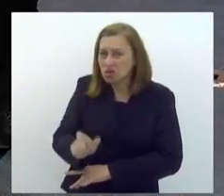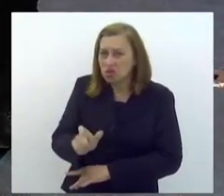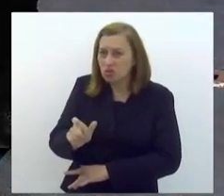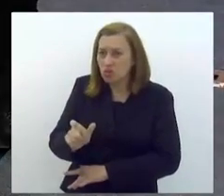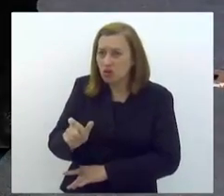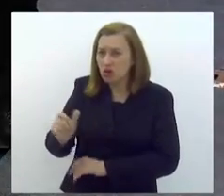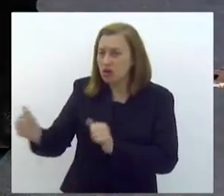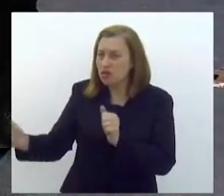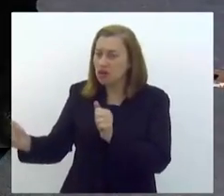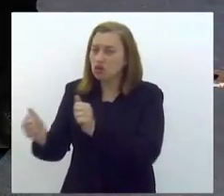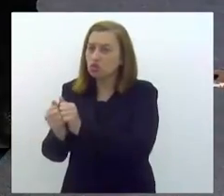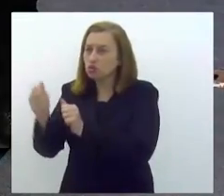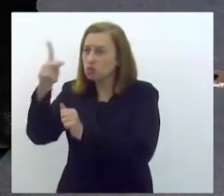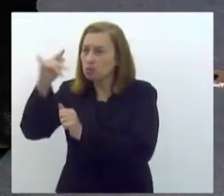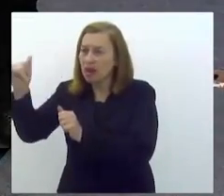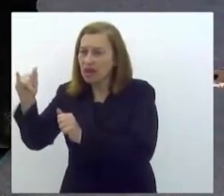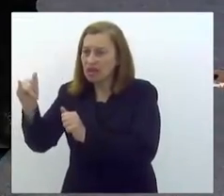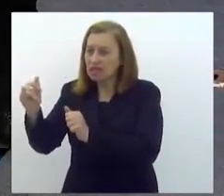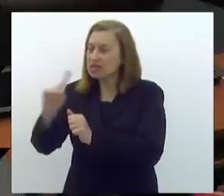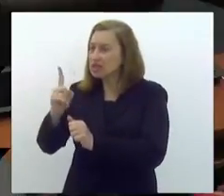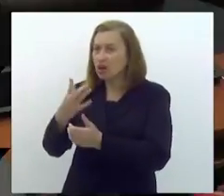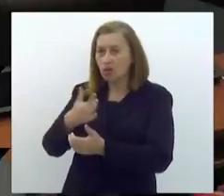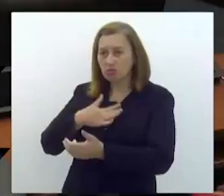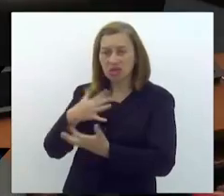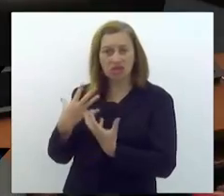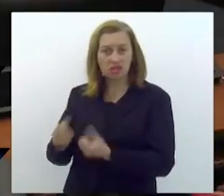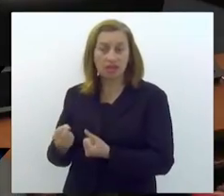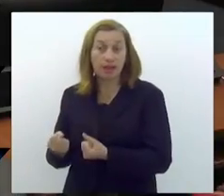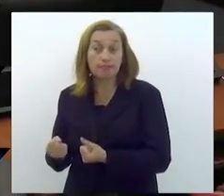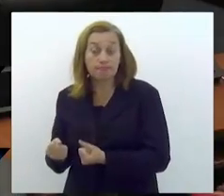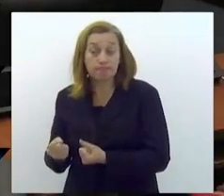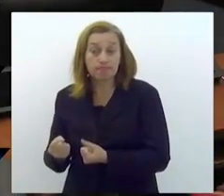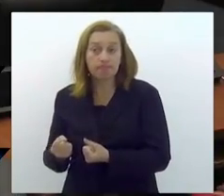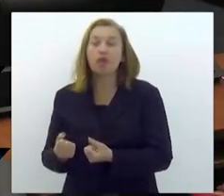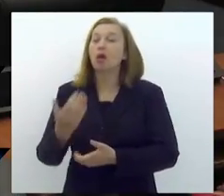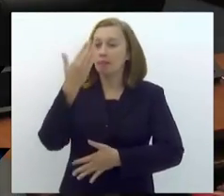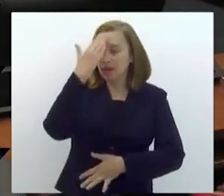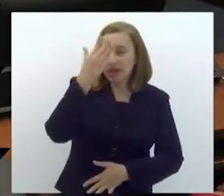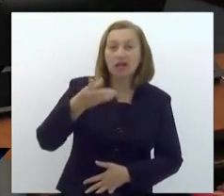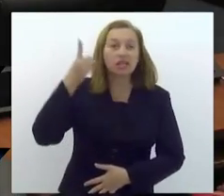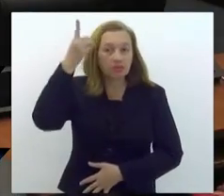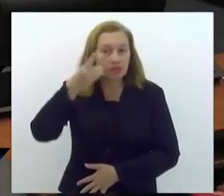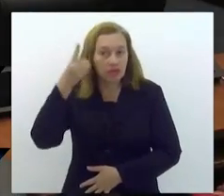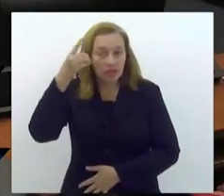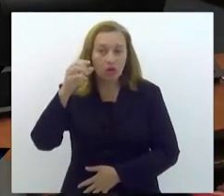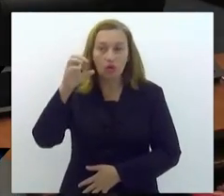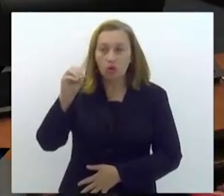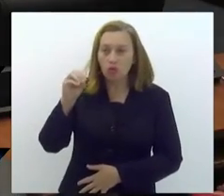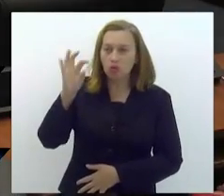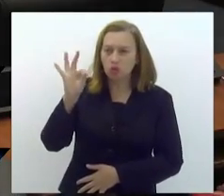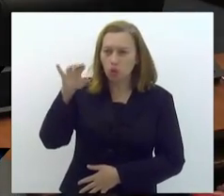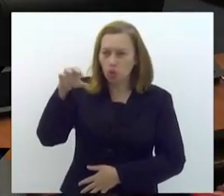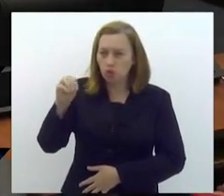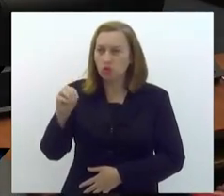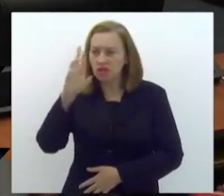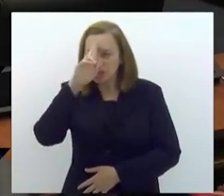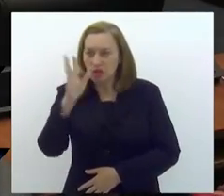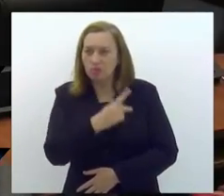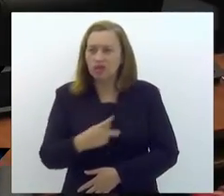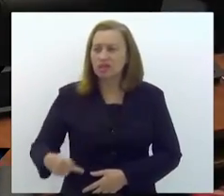Deus abençoe a todos Obrigado Deputado Antônio Deputado Márcio Gualberto o senhor presidente